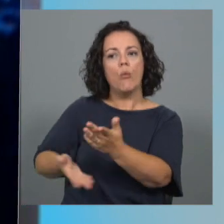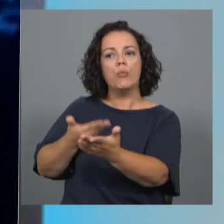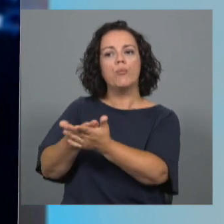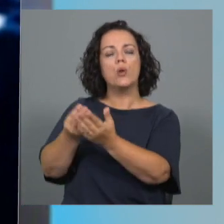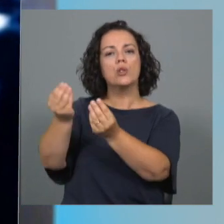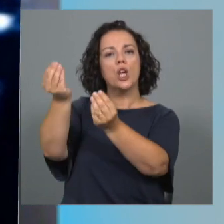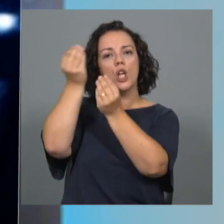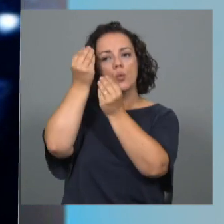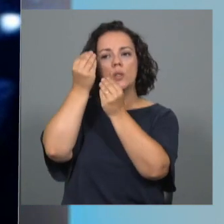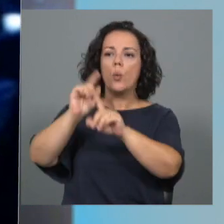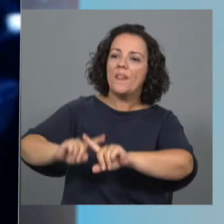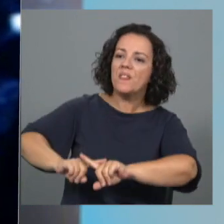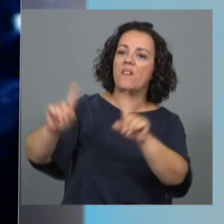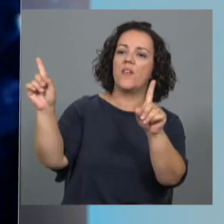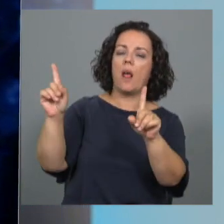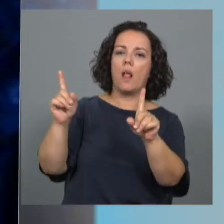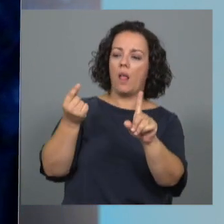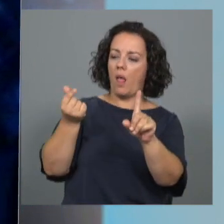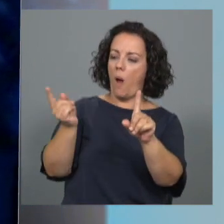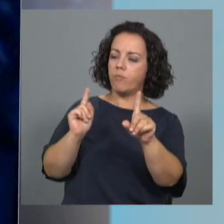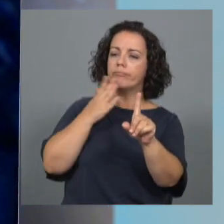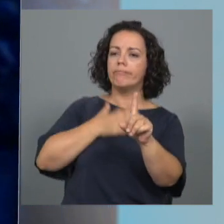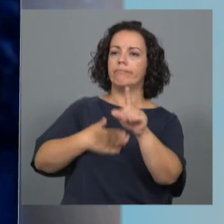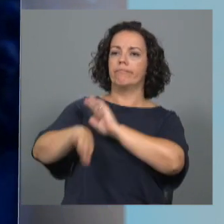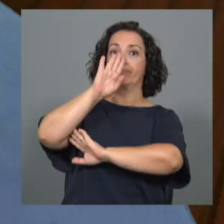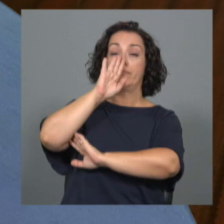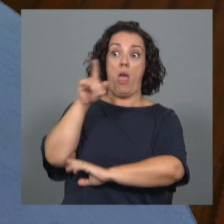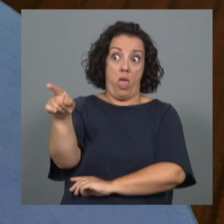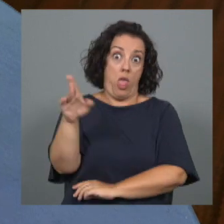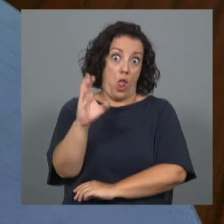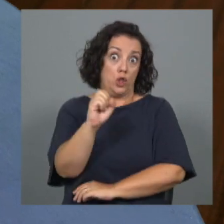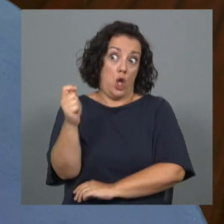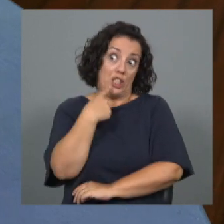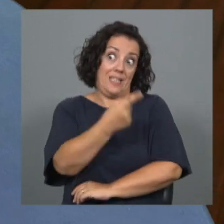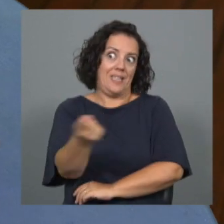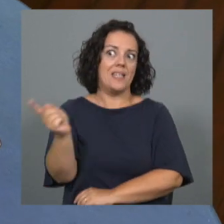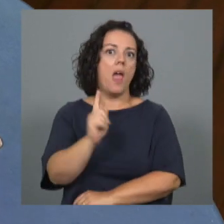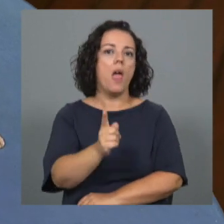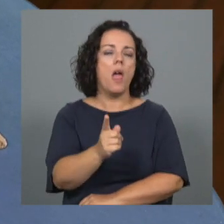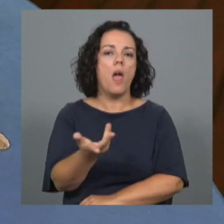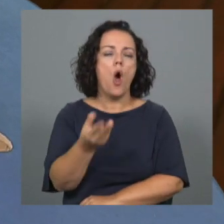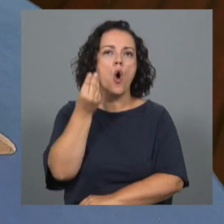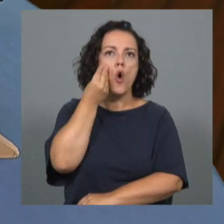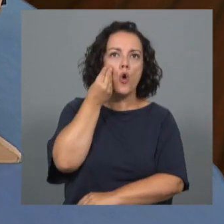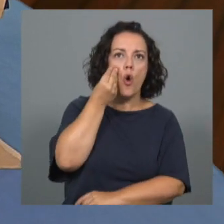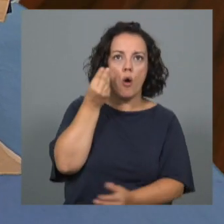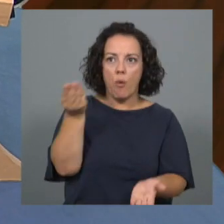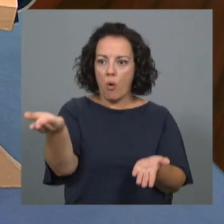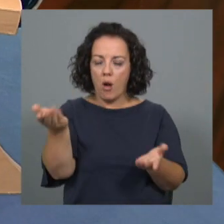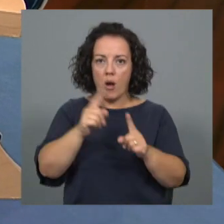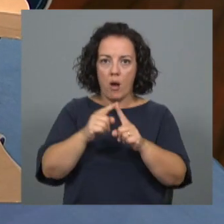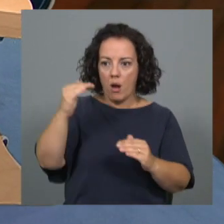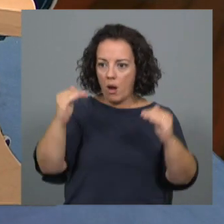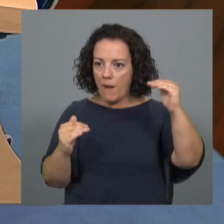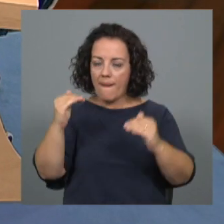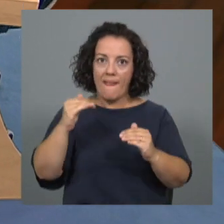educativa diferente, digamos assim. Claro, é exatamente isso que o Jorge dizia e, portanto, é coartar esse direito que as pessoas têm,